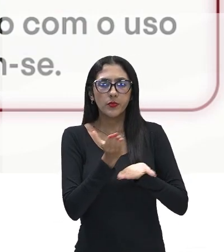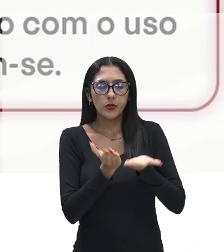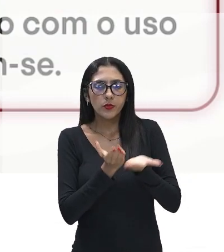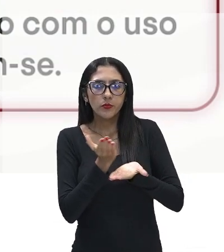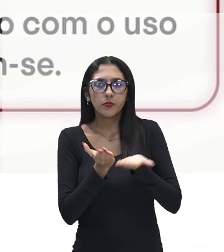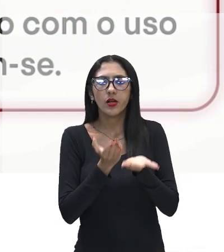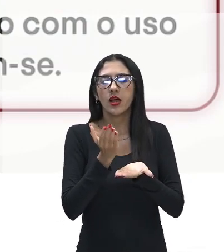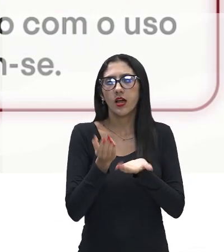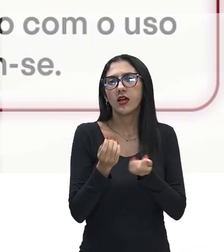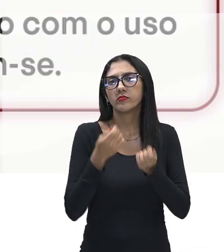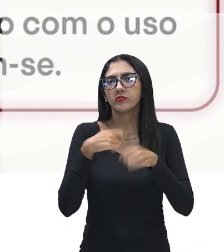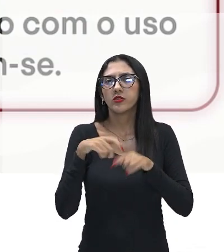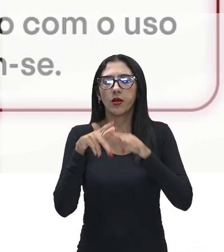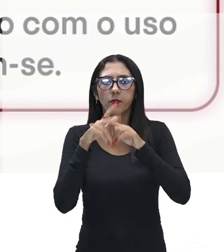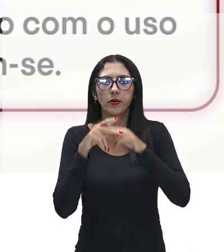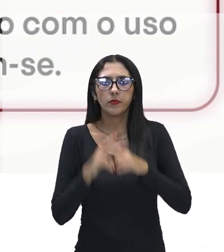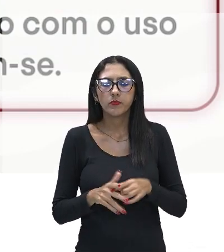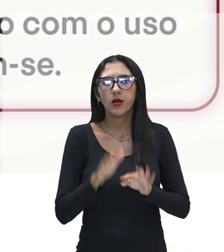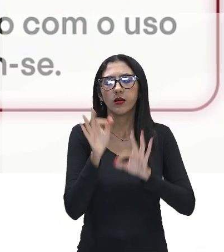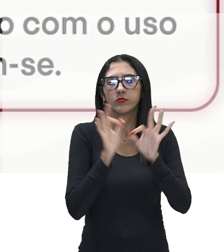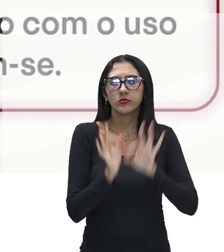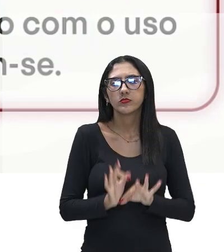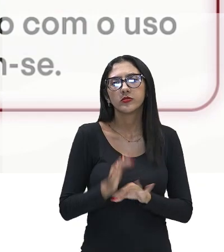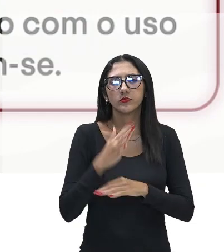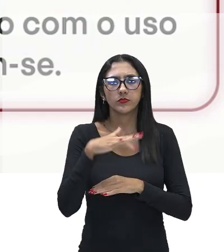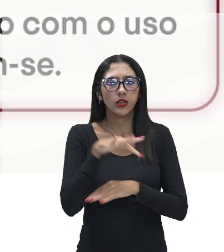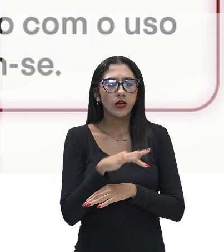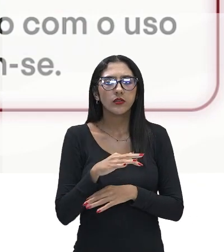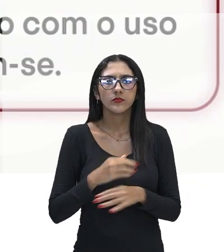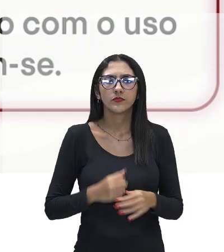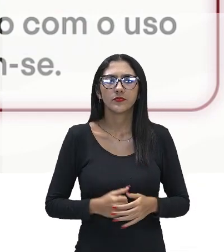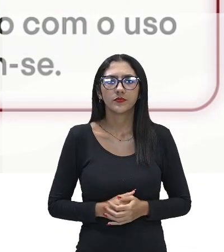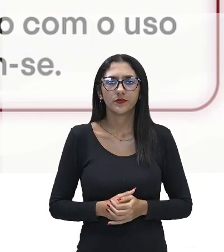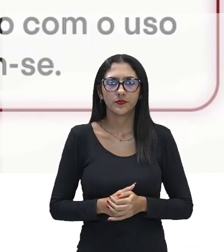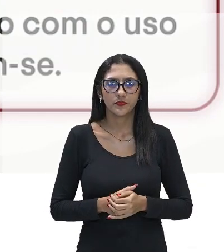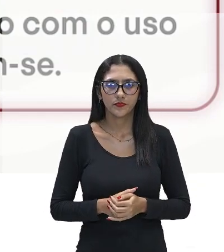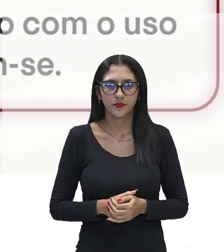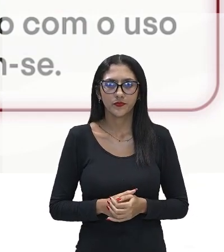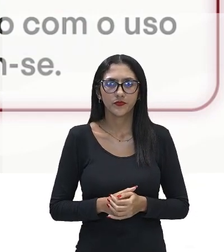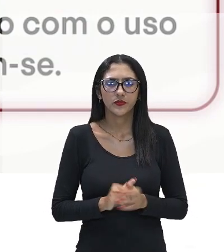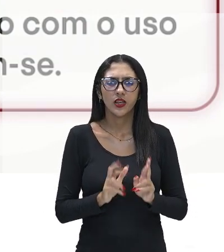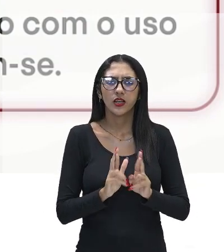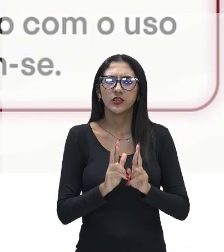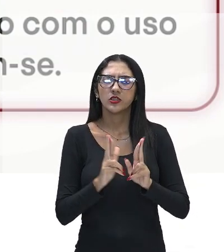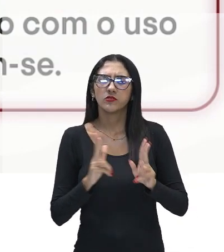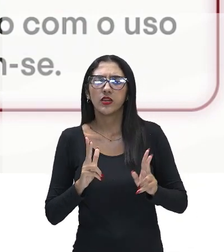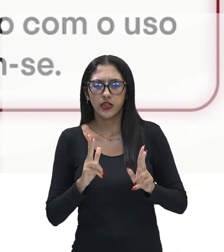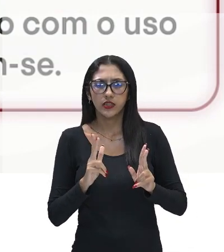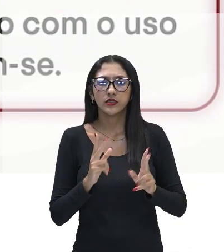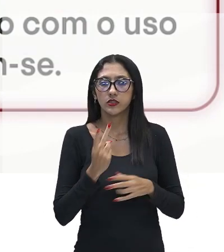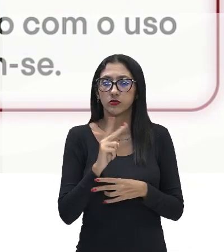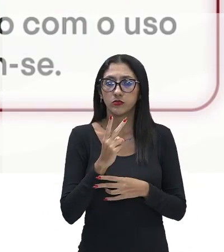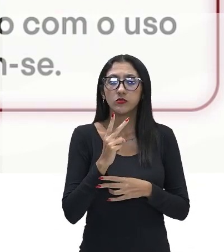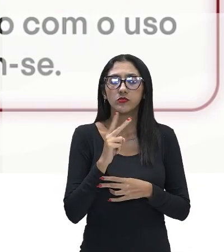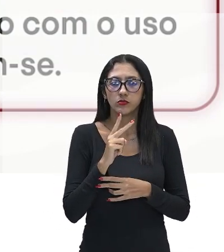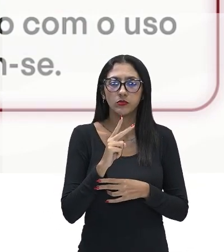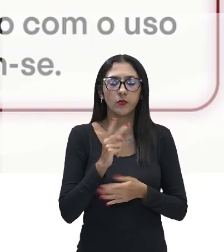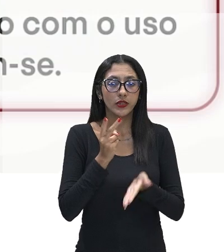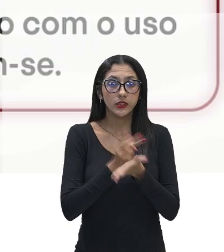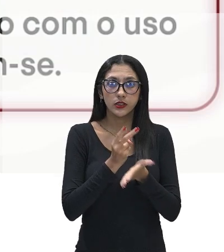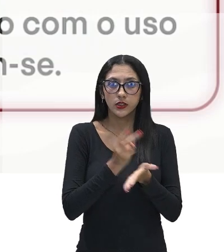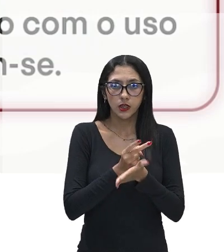para a manutenção das suas atividades ou metas. A diferença entre despesas fixas e variáveis